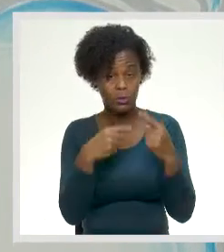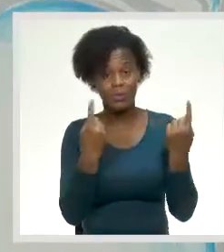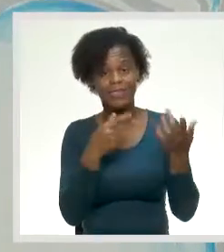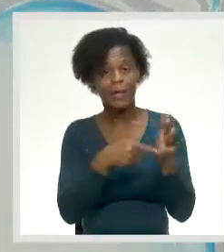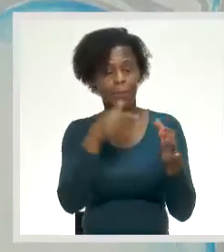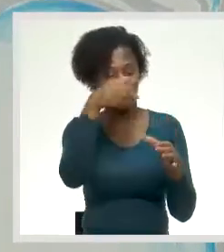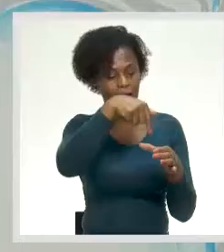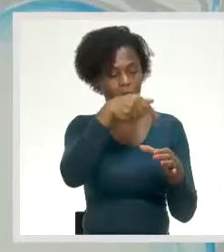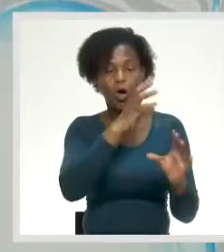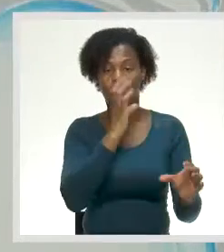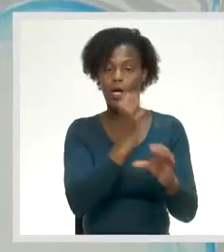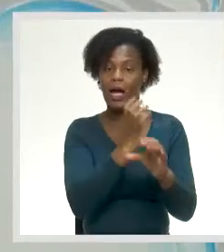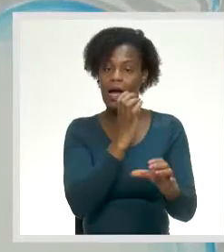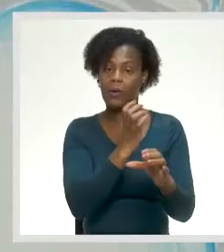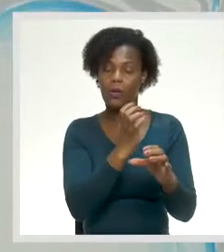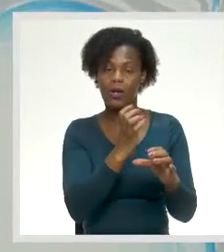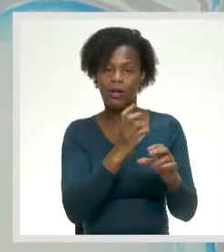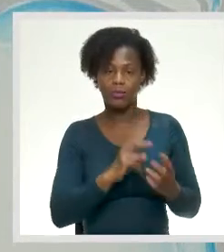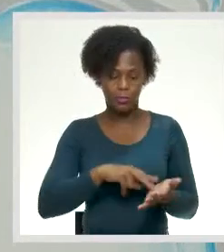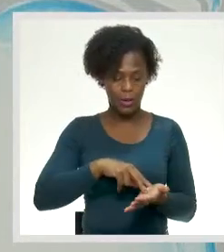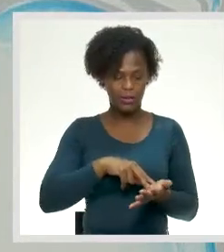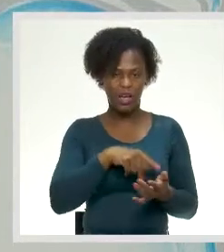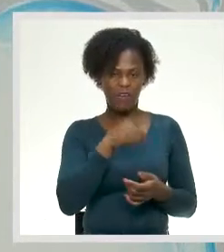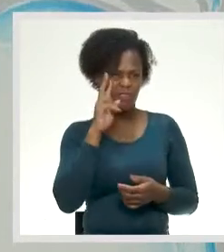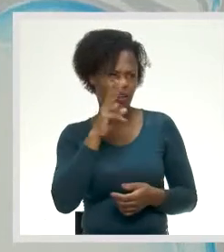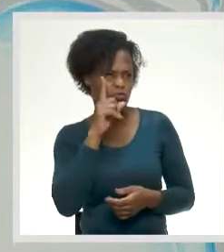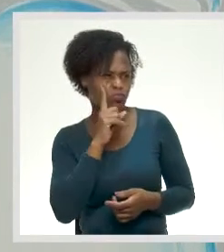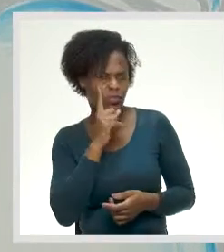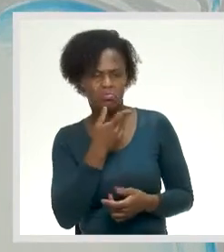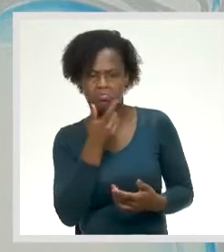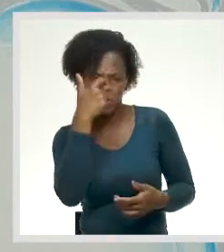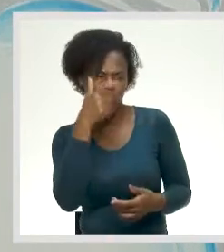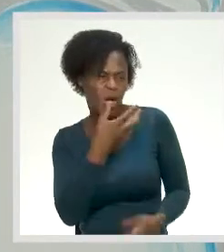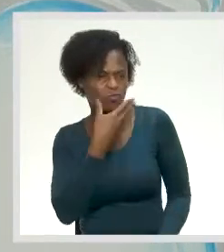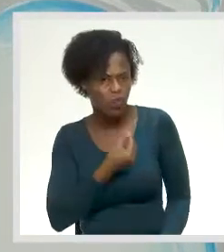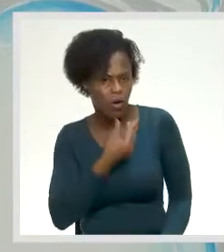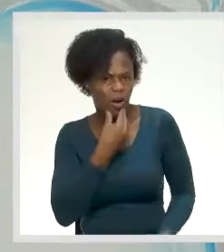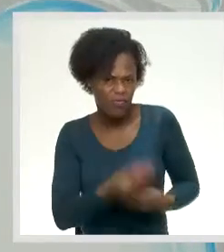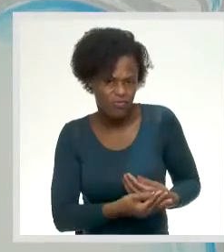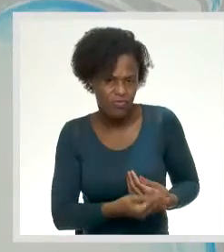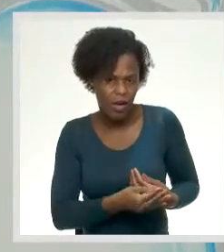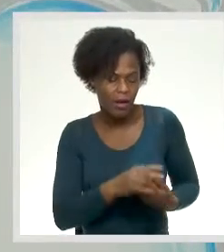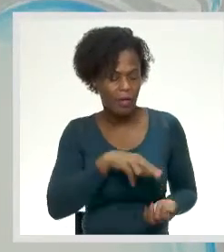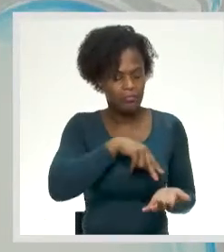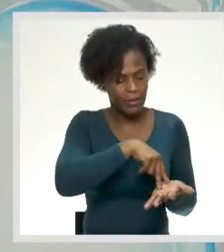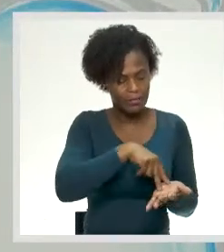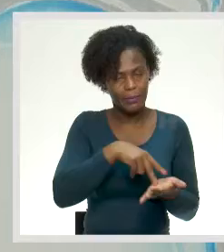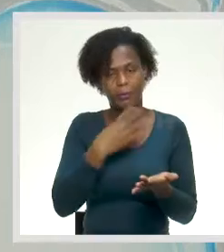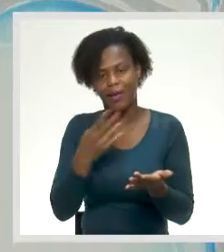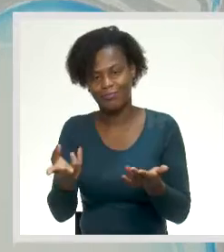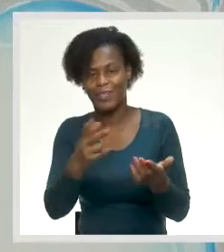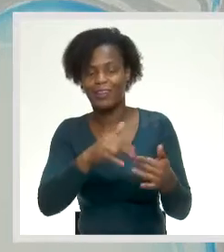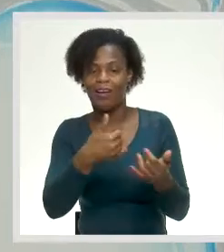num autocarro, cede o seu lugar a uma pessoa idosa, está praticando um ato que